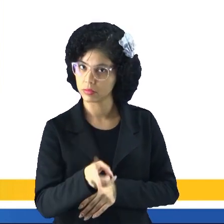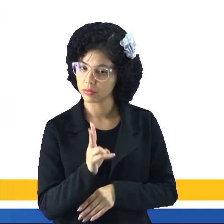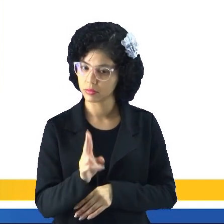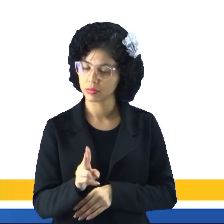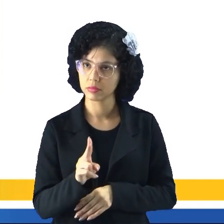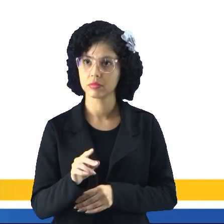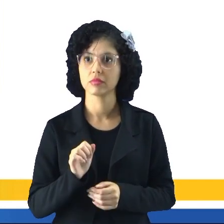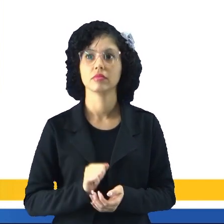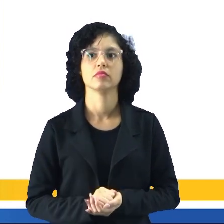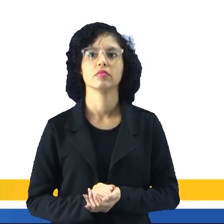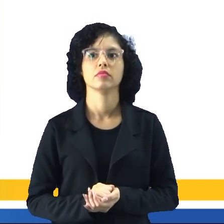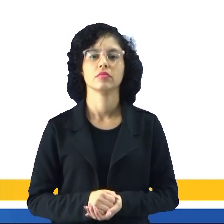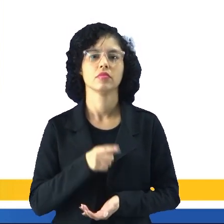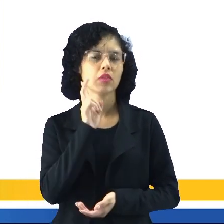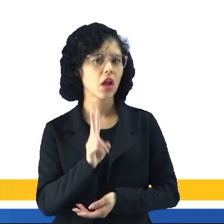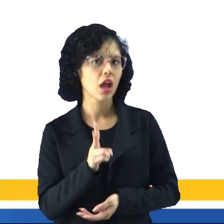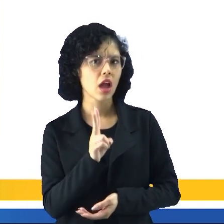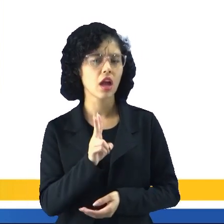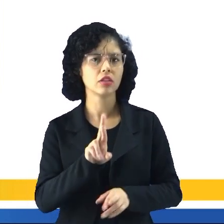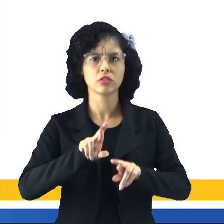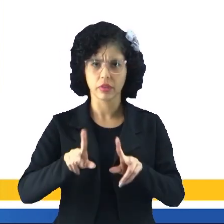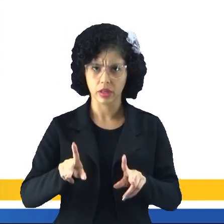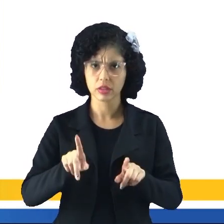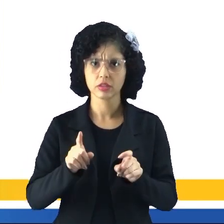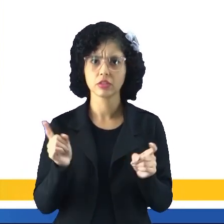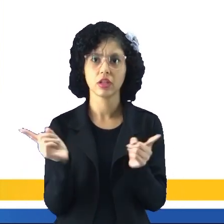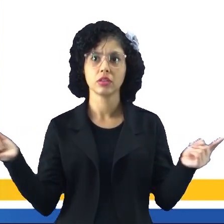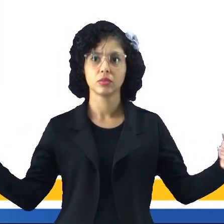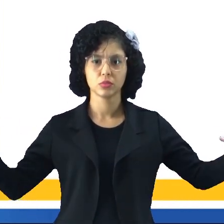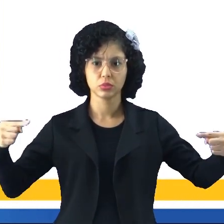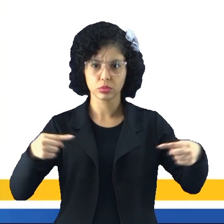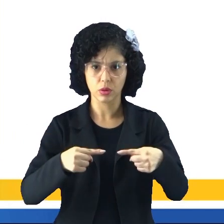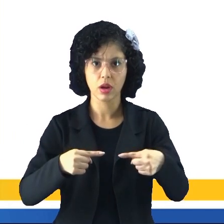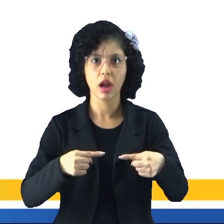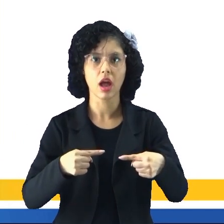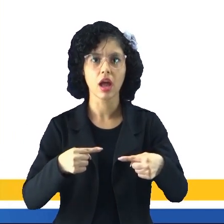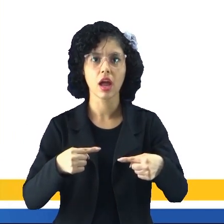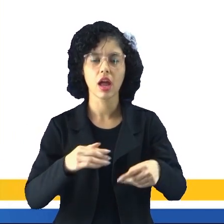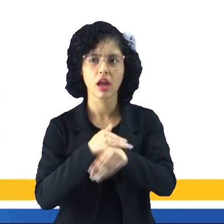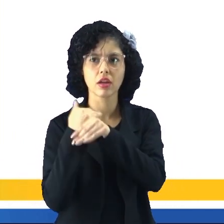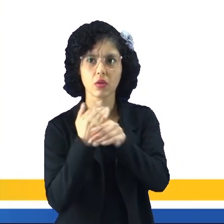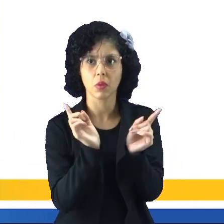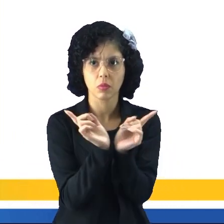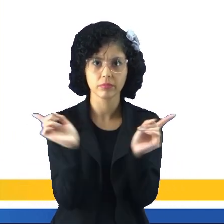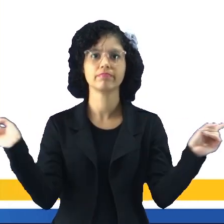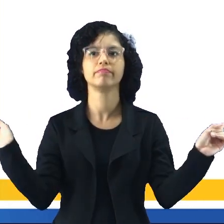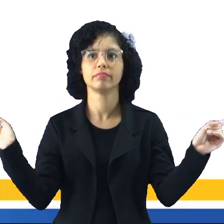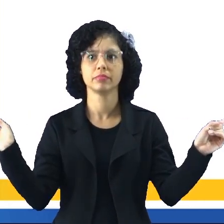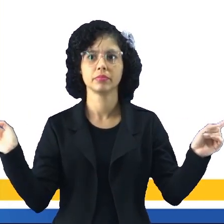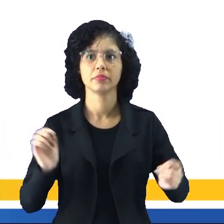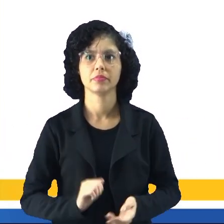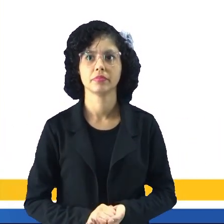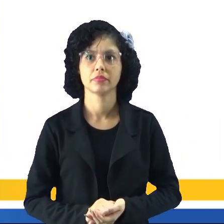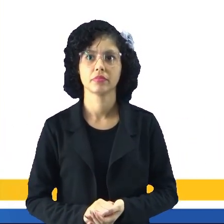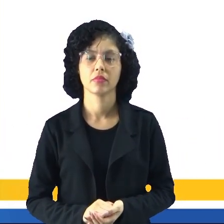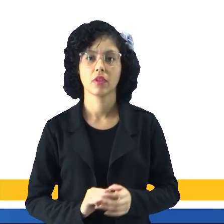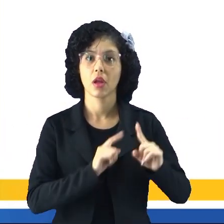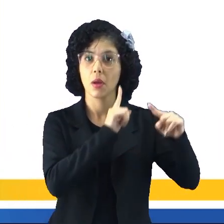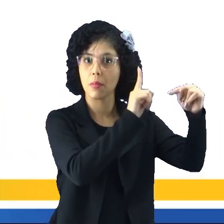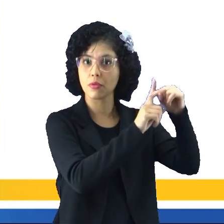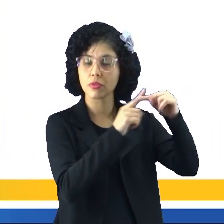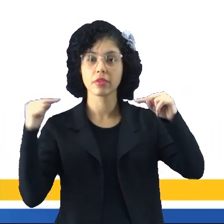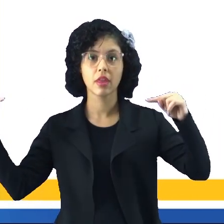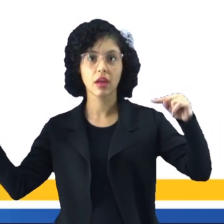se repelem e de sinais opostos se atraem. A gente pode ver ali na figura isso de forma bem clara, né? Carga de